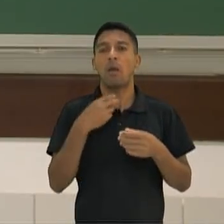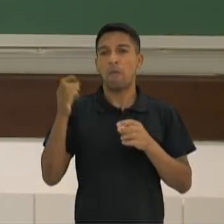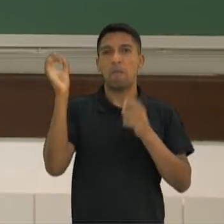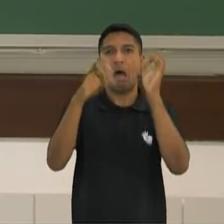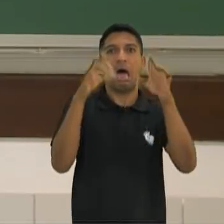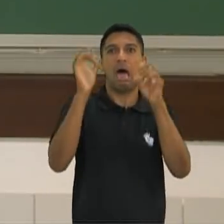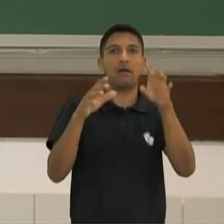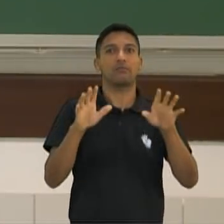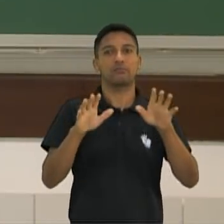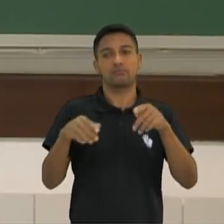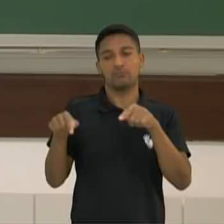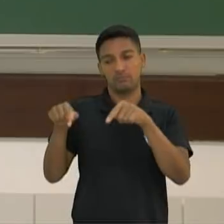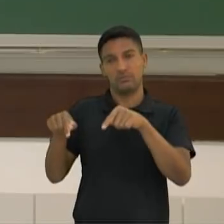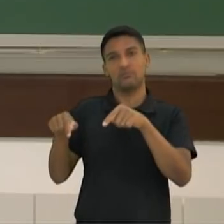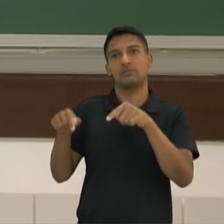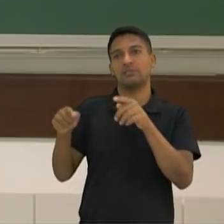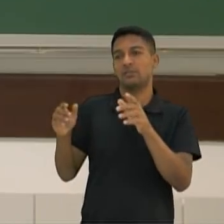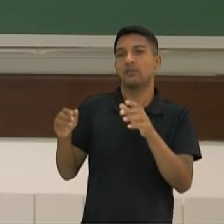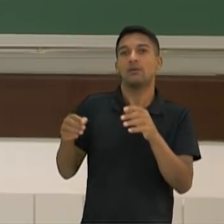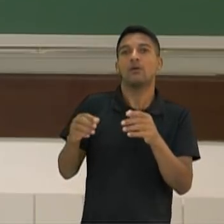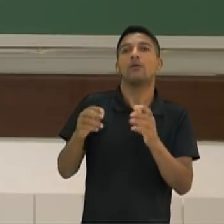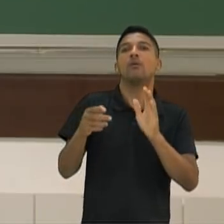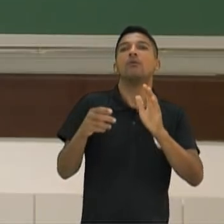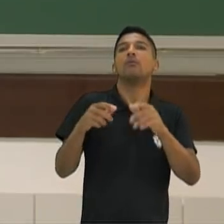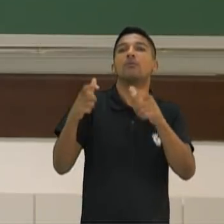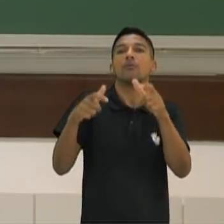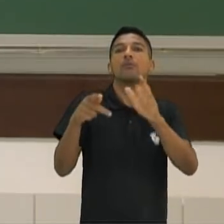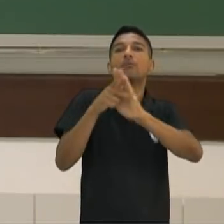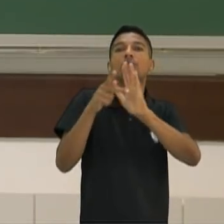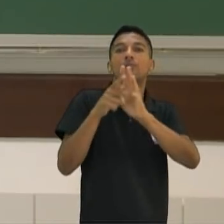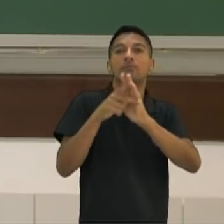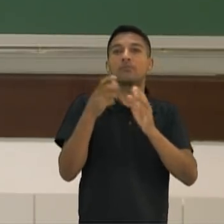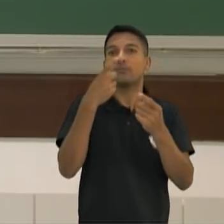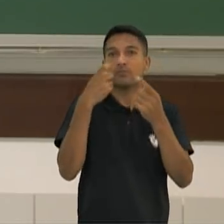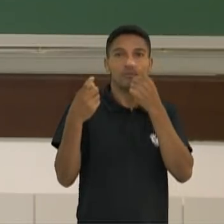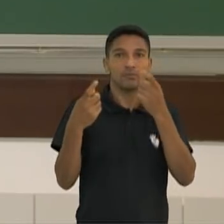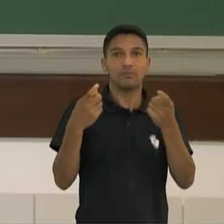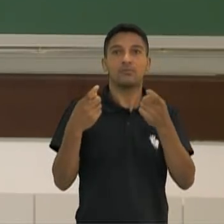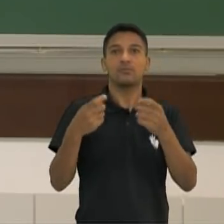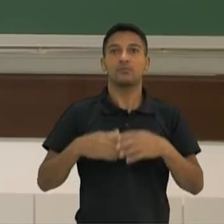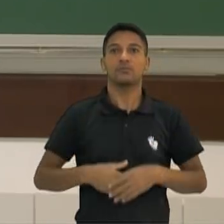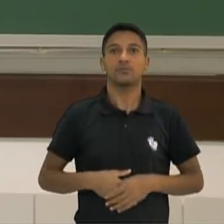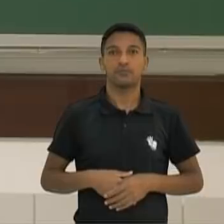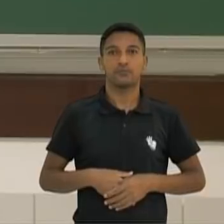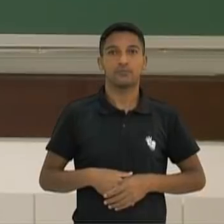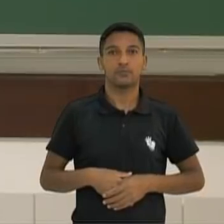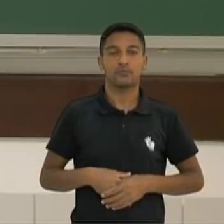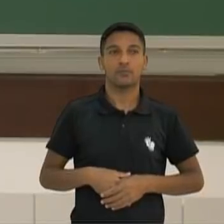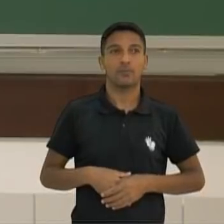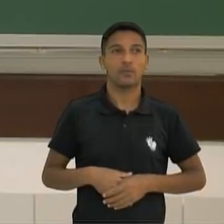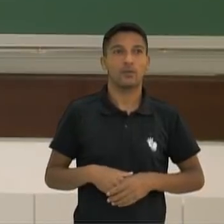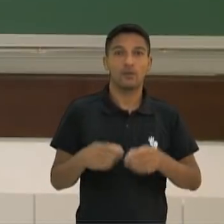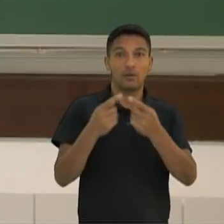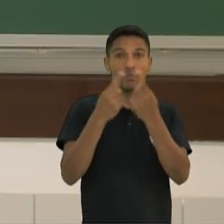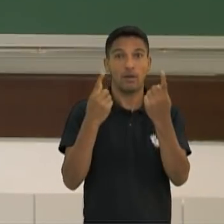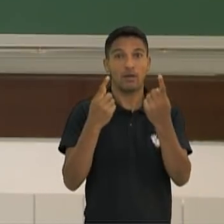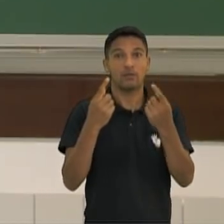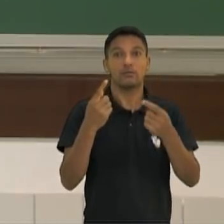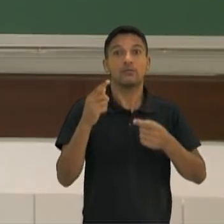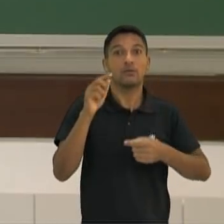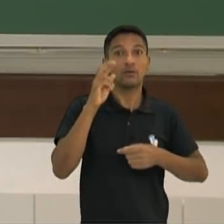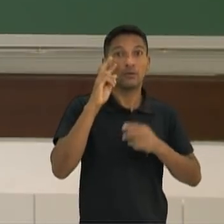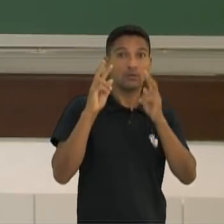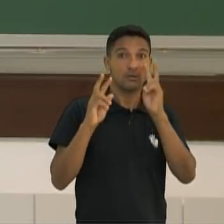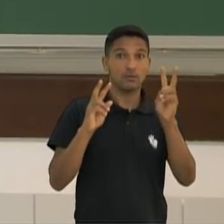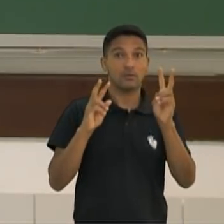Mas, dentro dessa perspectiva, até coloca-se aqui uma análise bem franca e bem